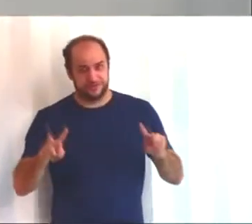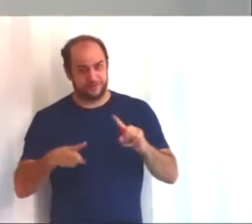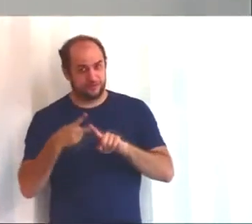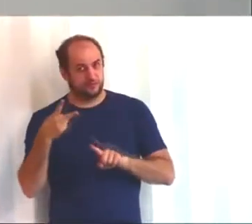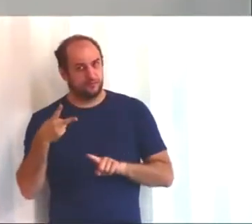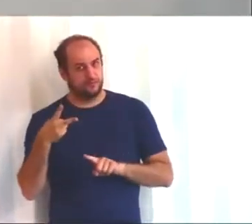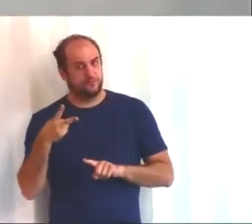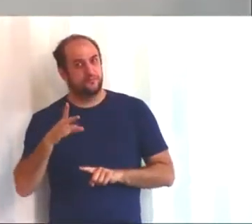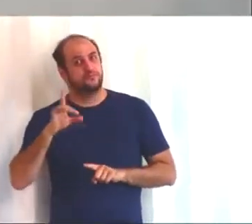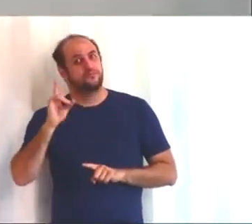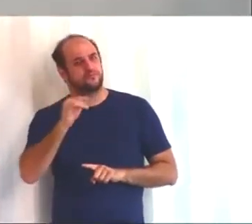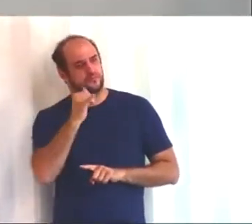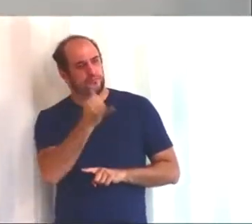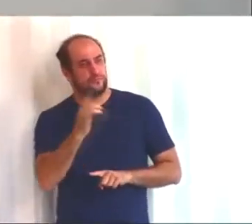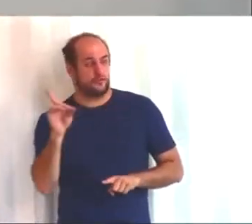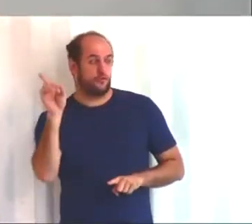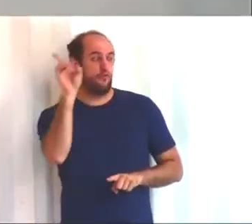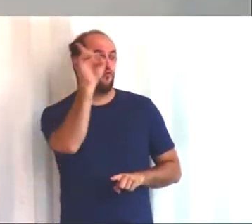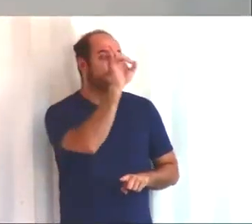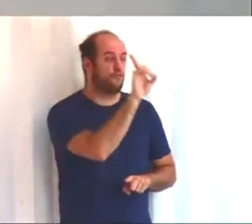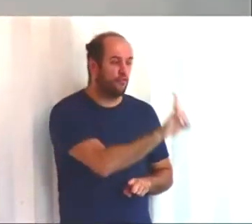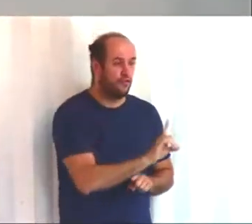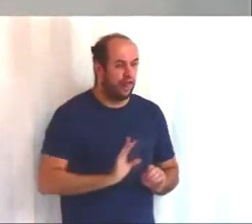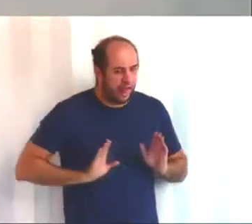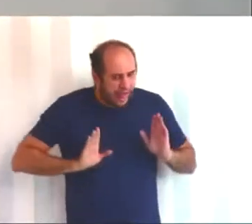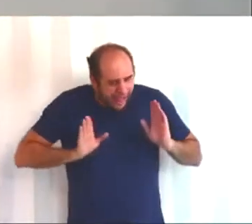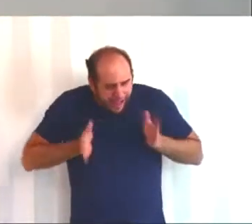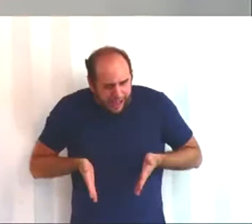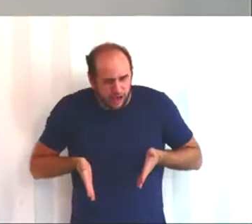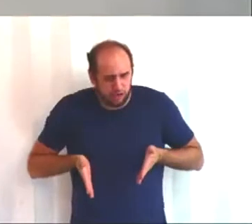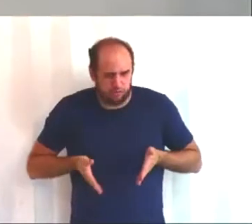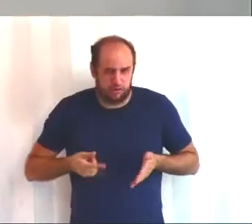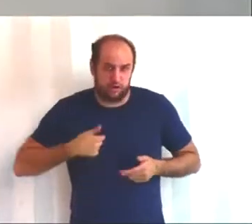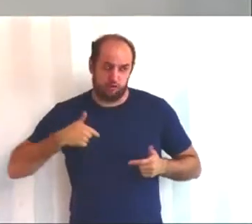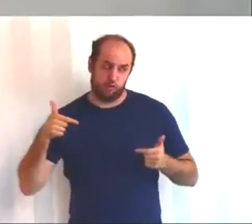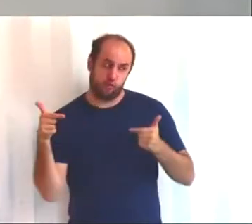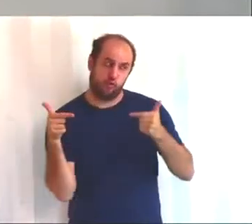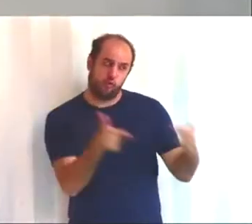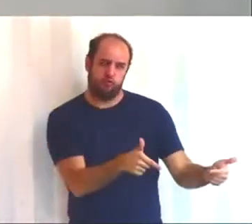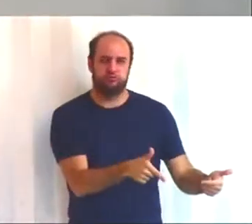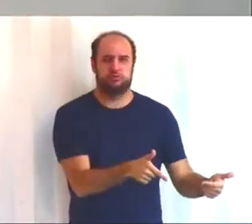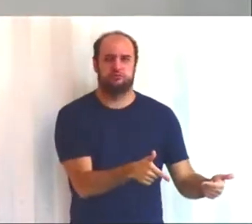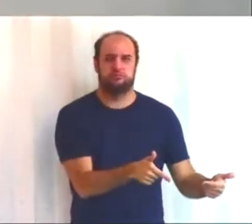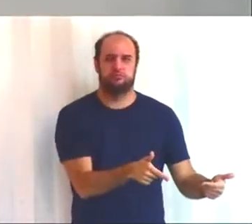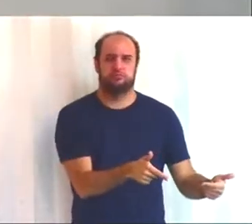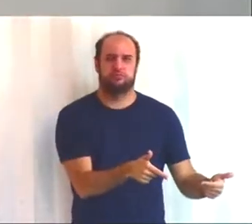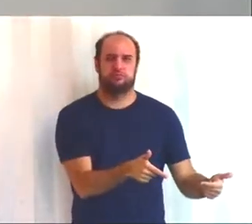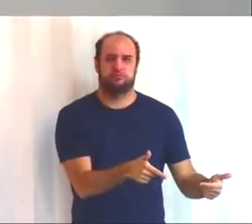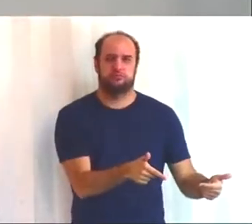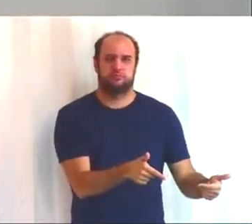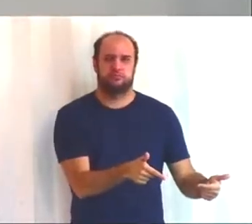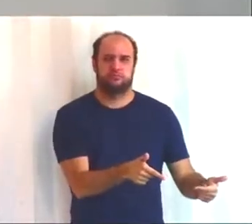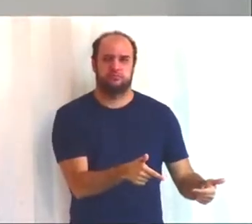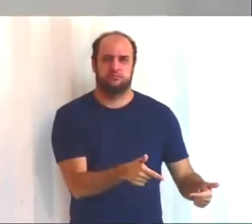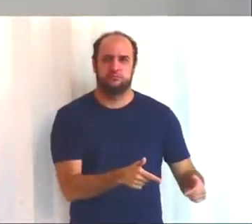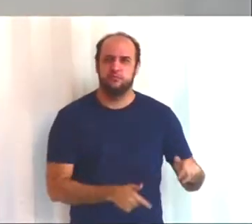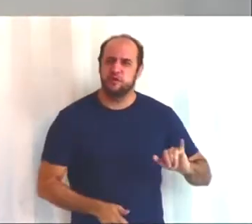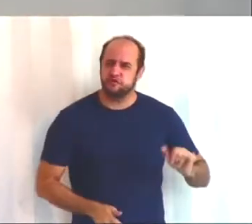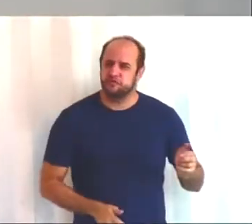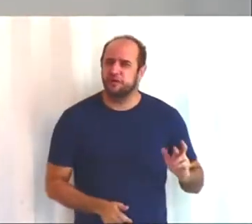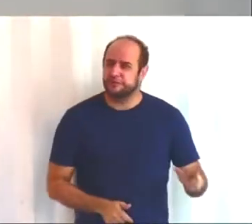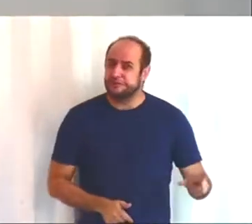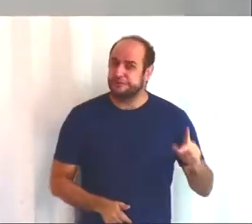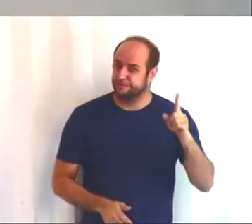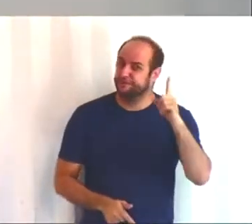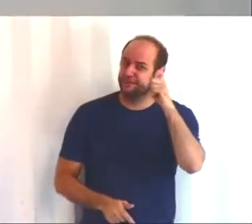e neste momento a minha palavra é contra o meu povo. A situação do profeta é muito difícil a